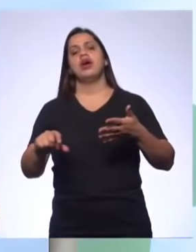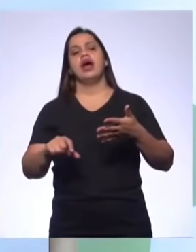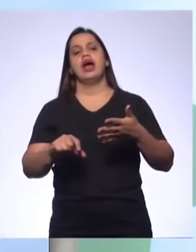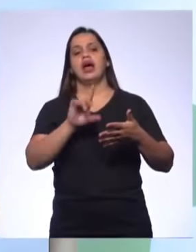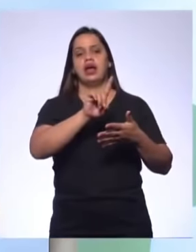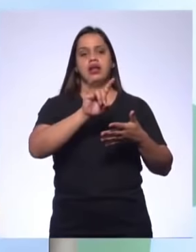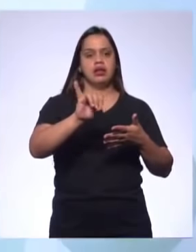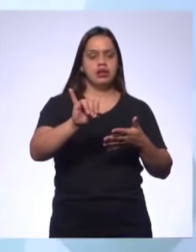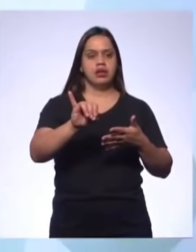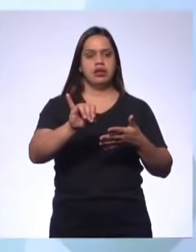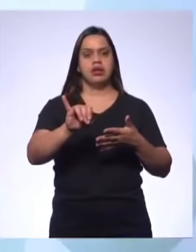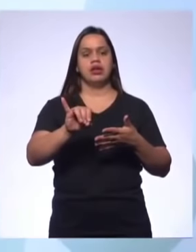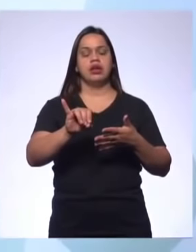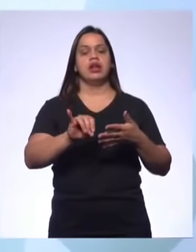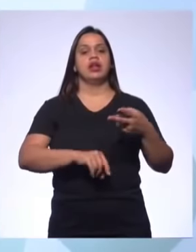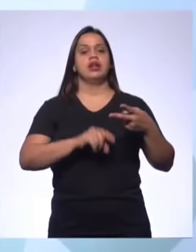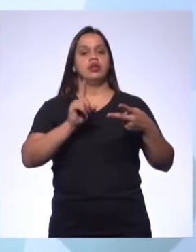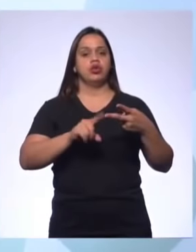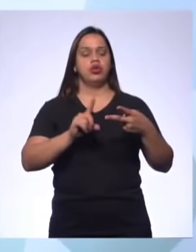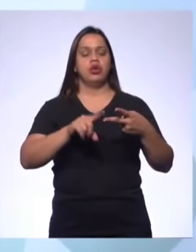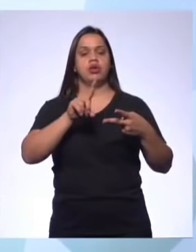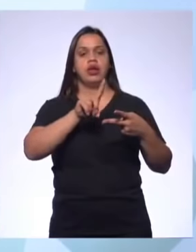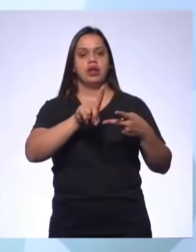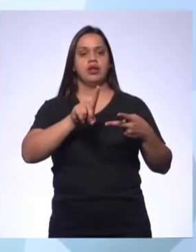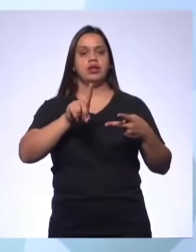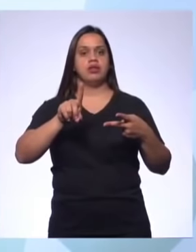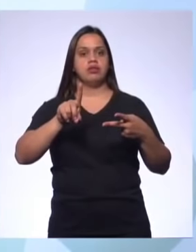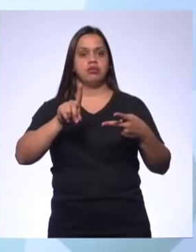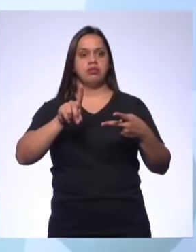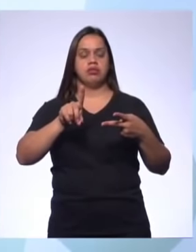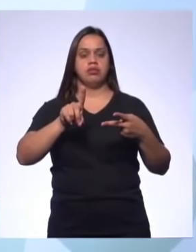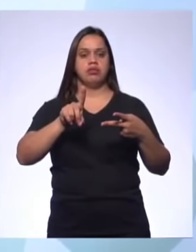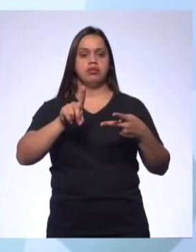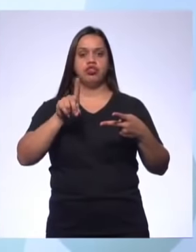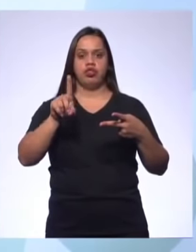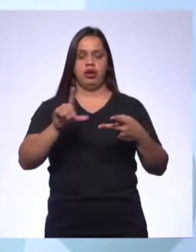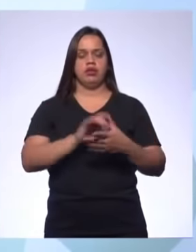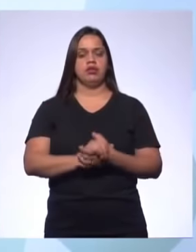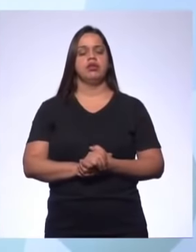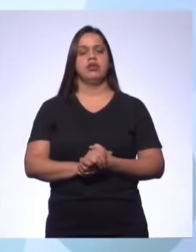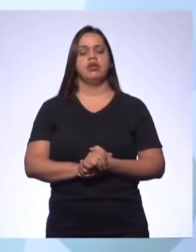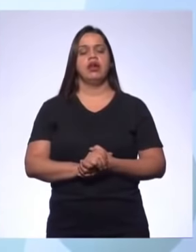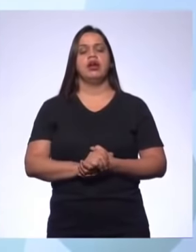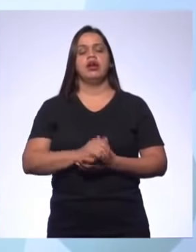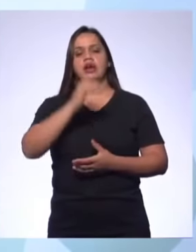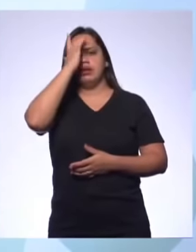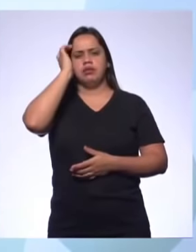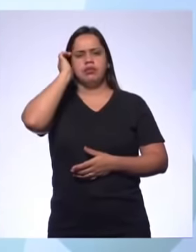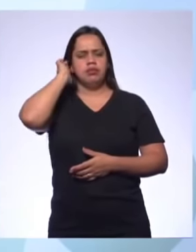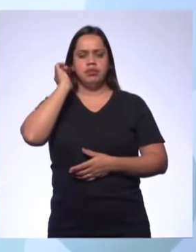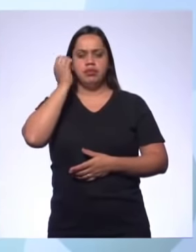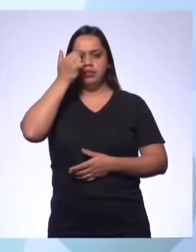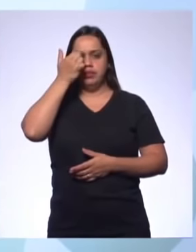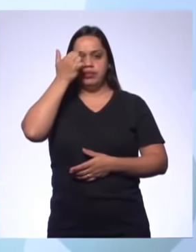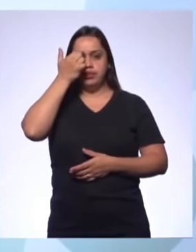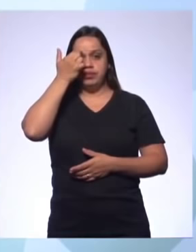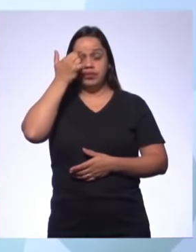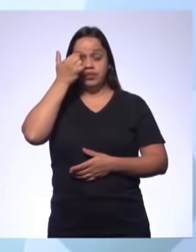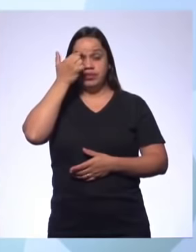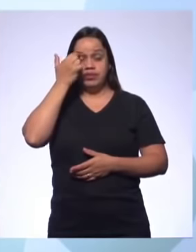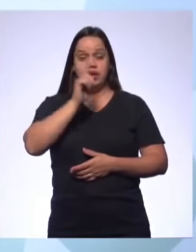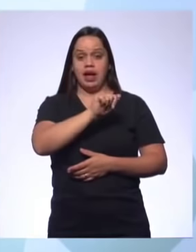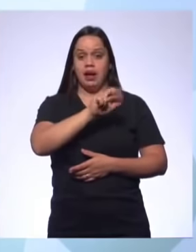indireto. Sofia já tá aí adiantando, tá. Uhum. Matheus colocou que tinha diferenças para ele. O Gabriel colocou que os dois falavam